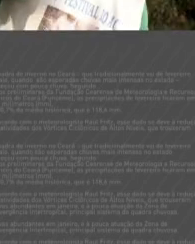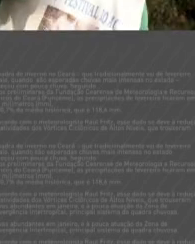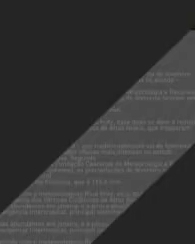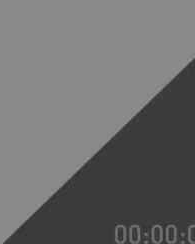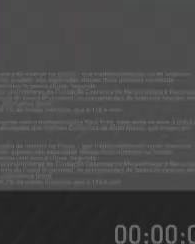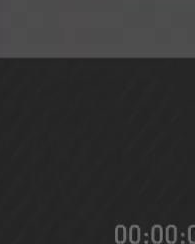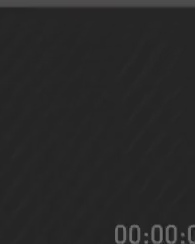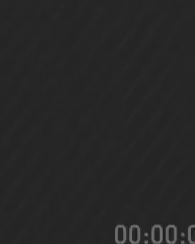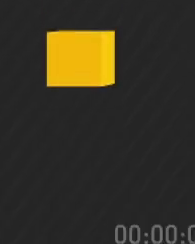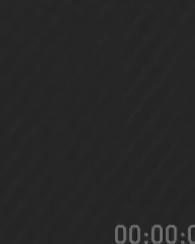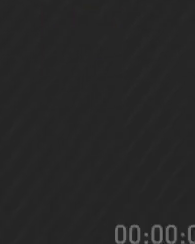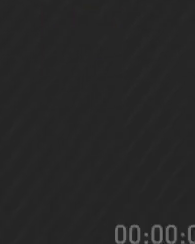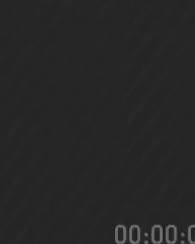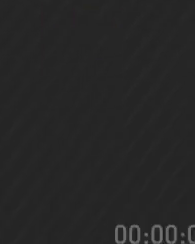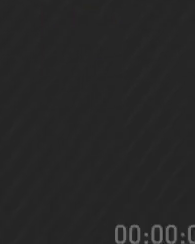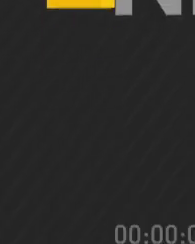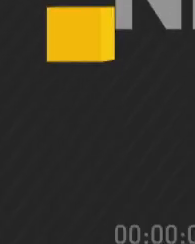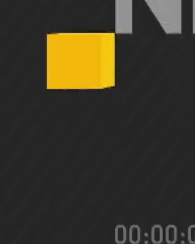ae